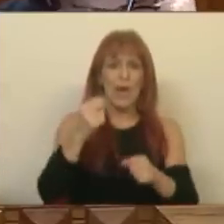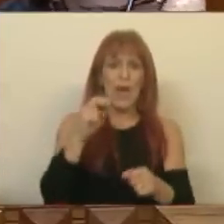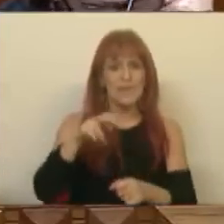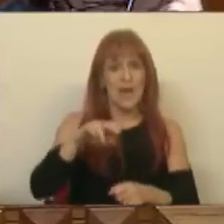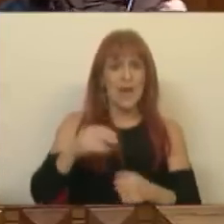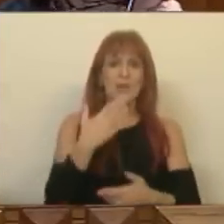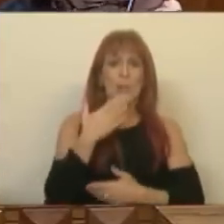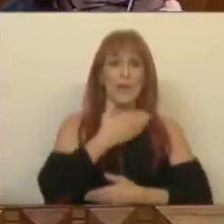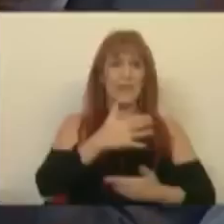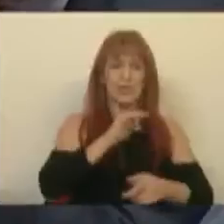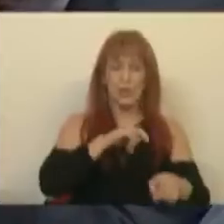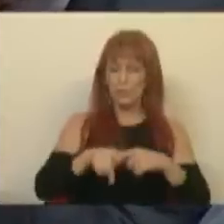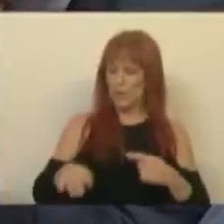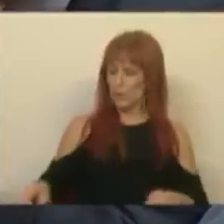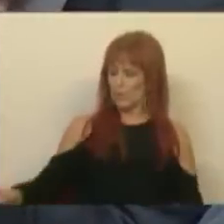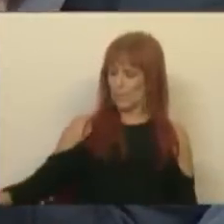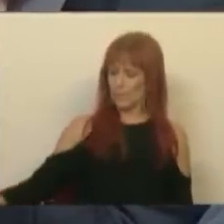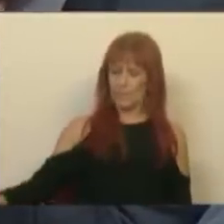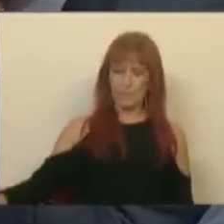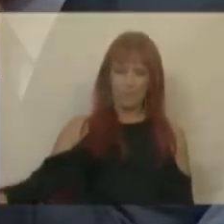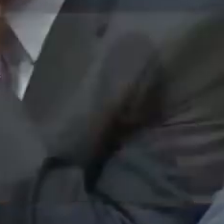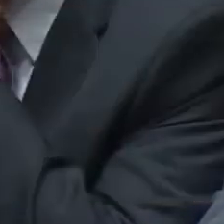Nacional de saúde muito obrigado